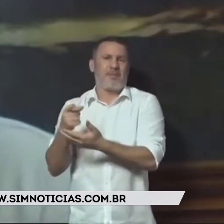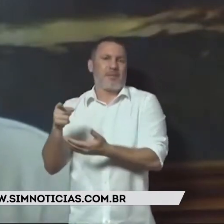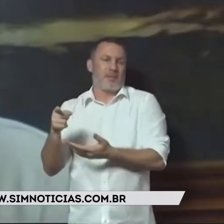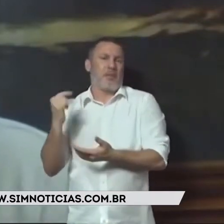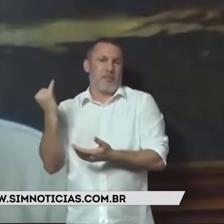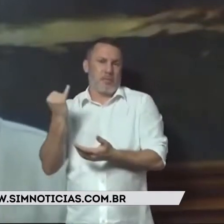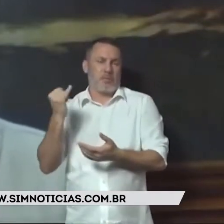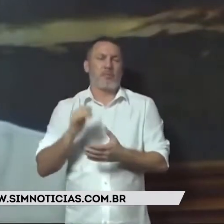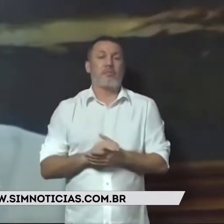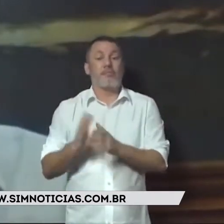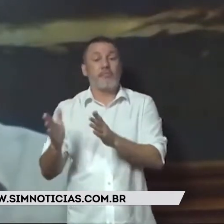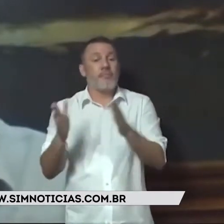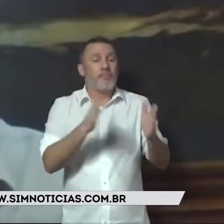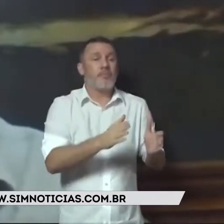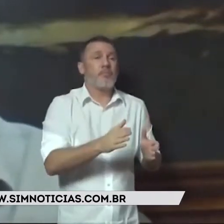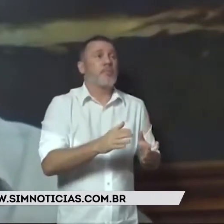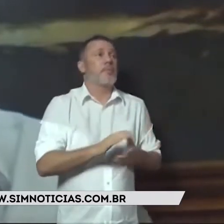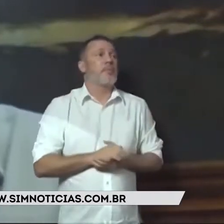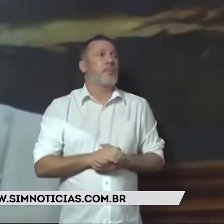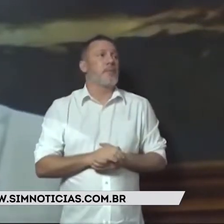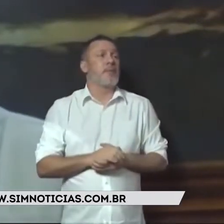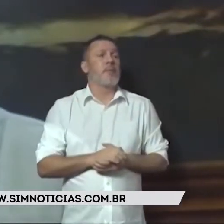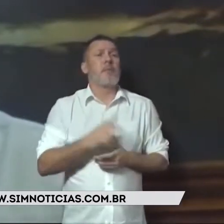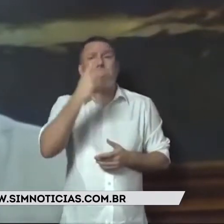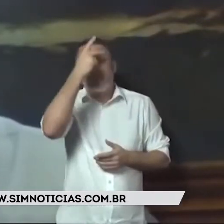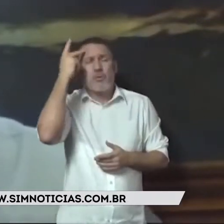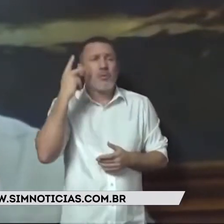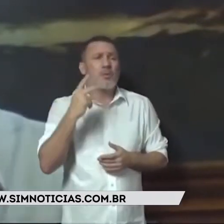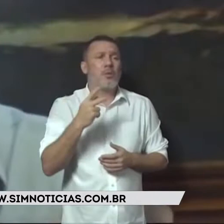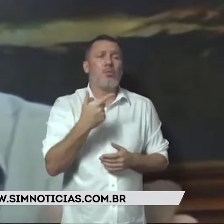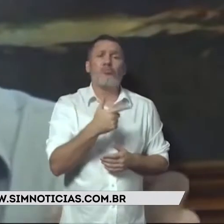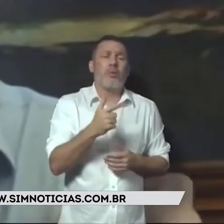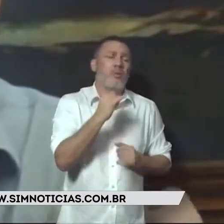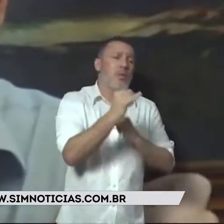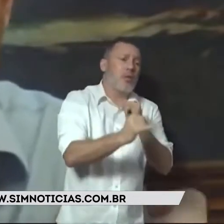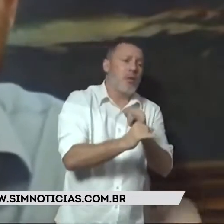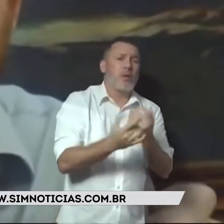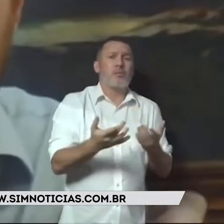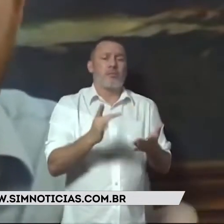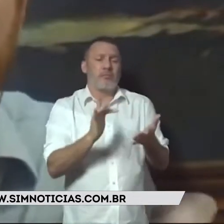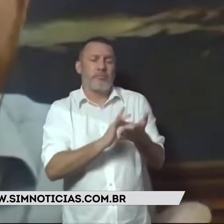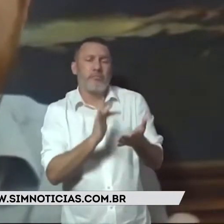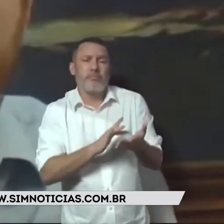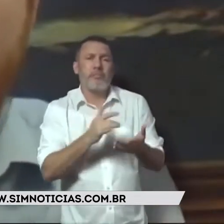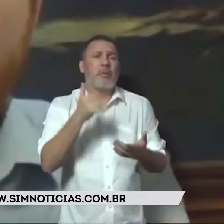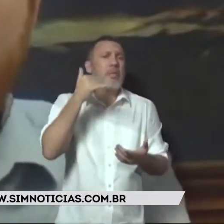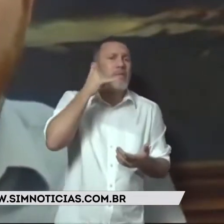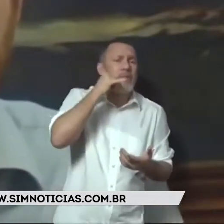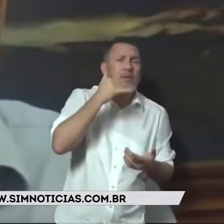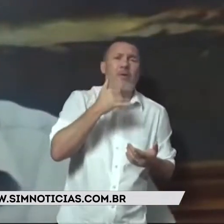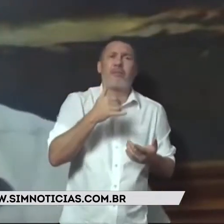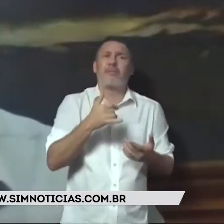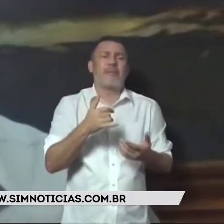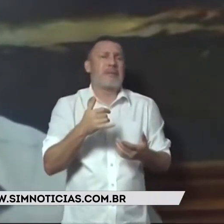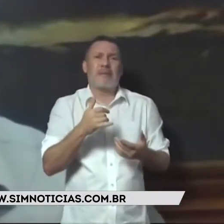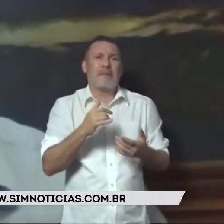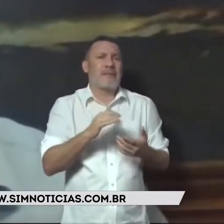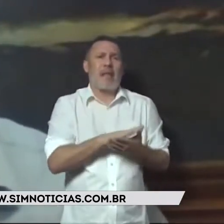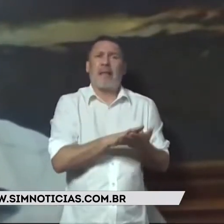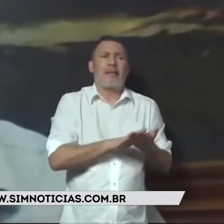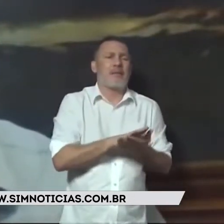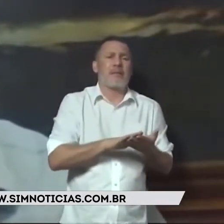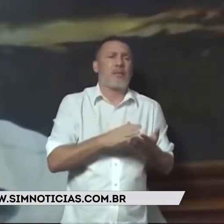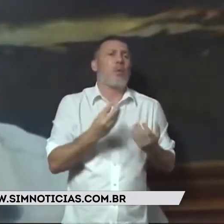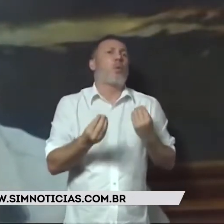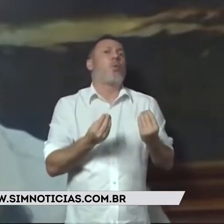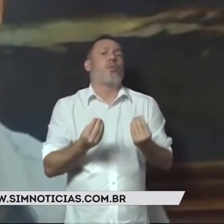acesso à internet ou ao aplicativo, ou qualquer outra situação em relação à tecnologia, nada muda, né?